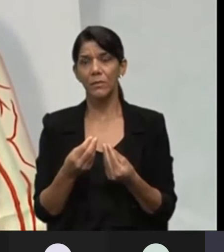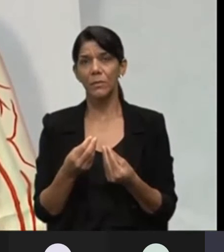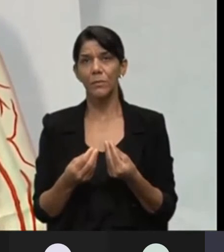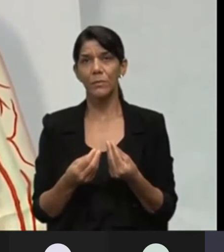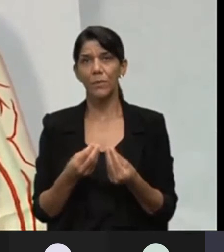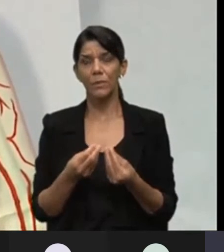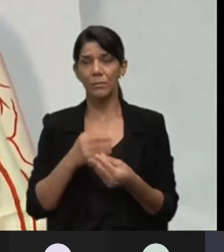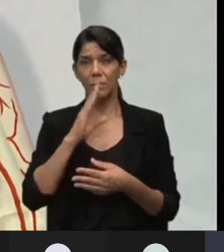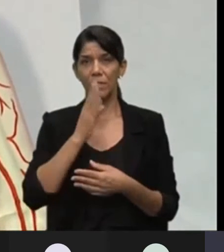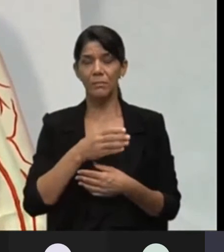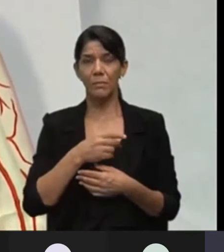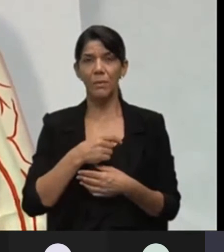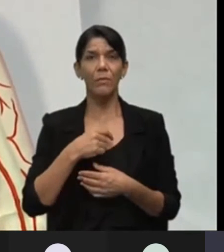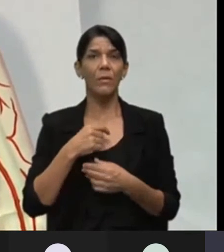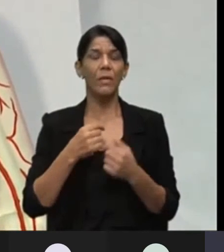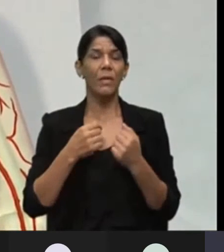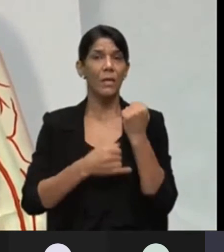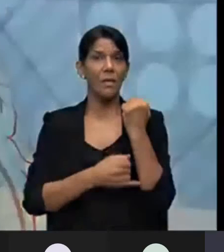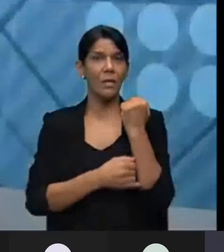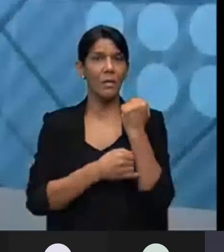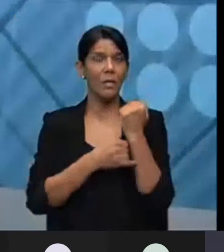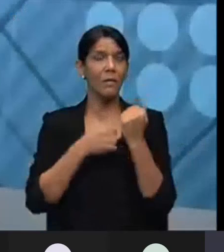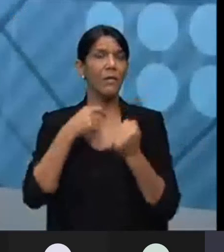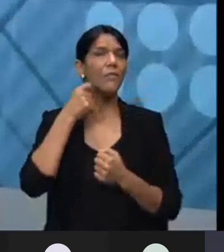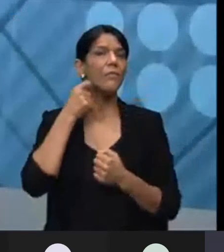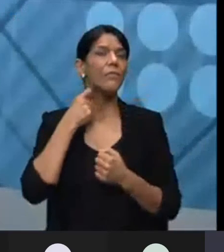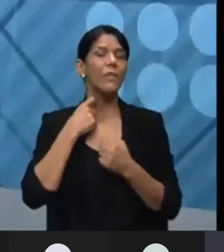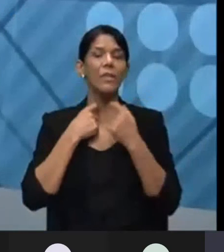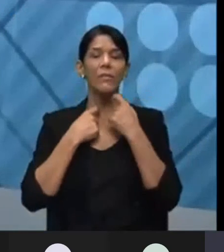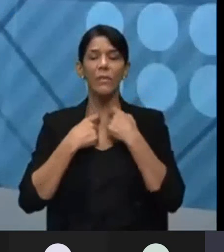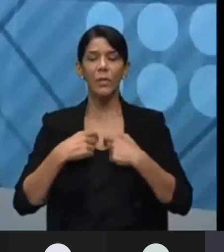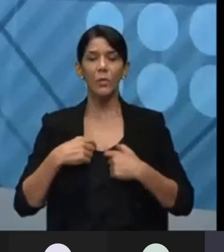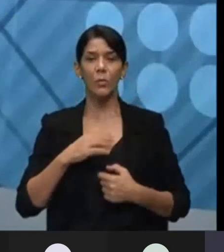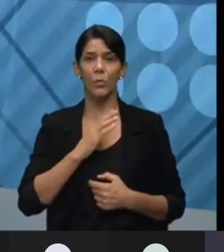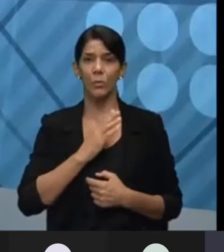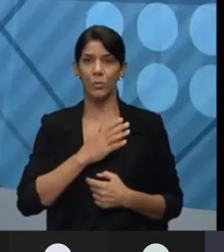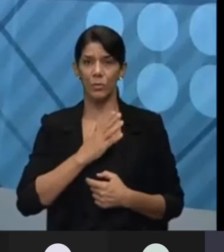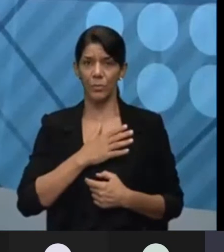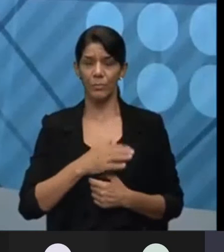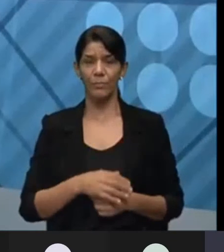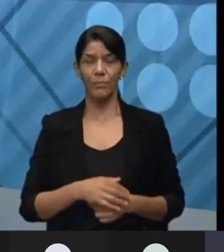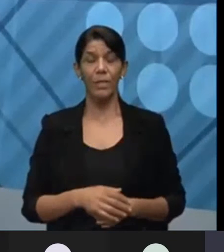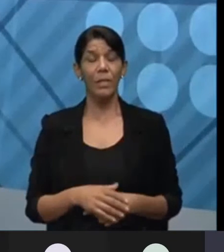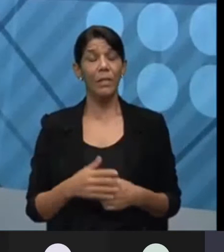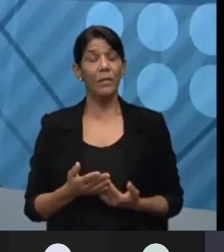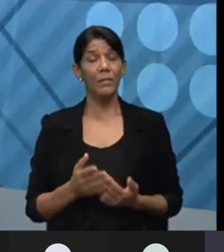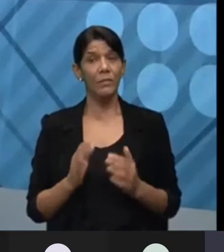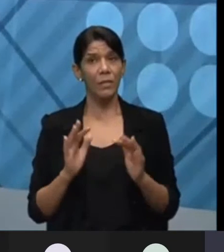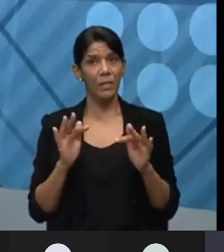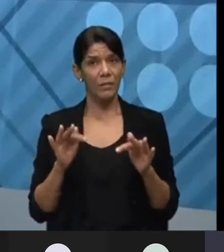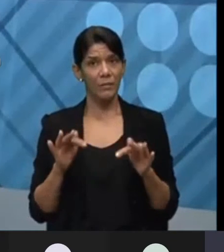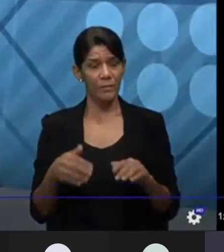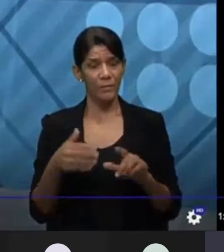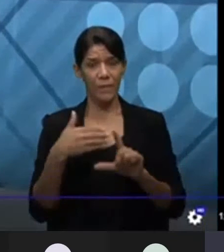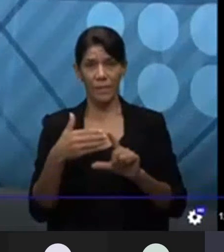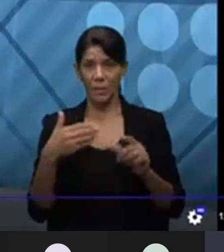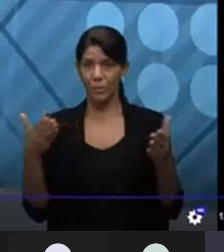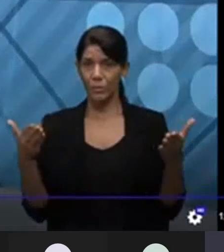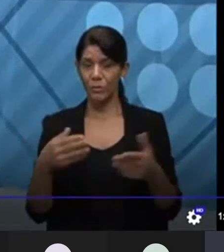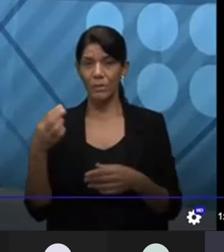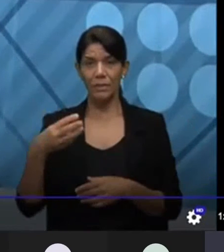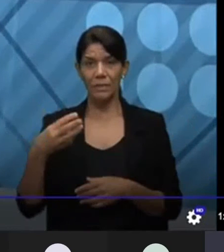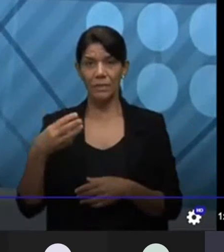aí as principais veias e artérias do nosso corpo, ok? Então nós vamos finalizando aqui a nossa